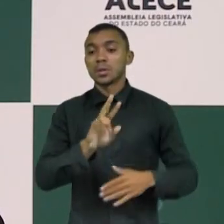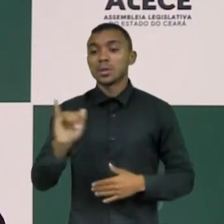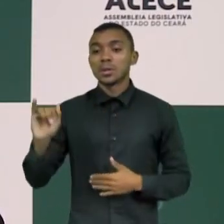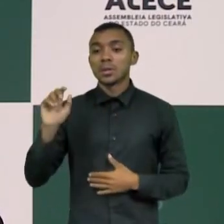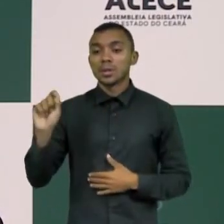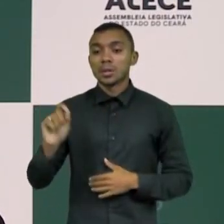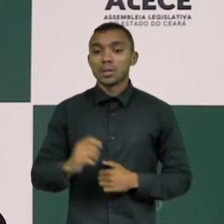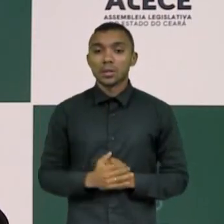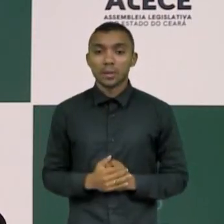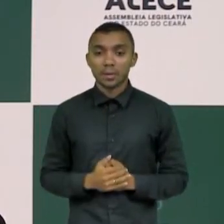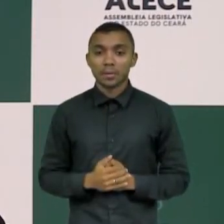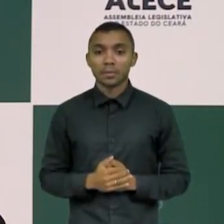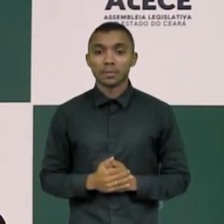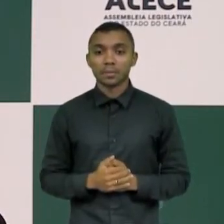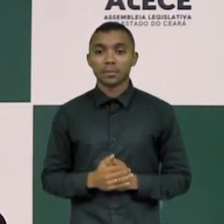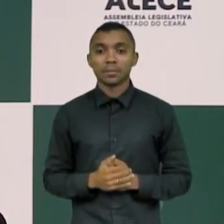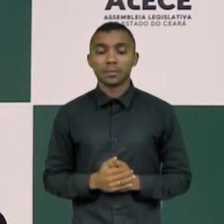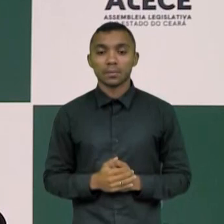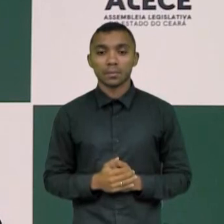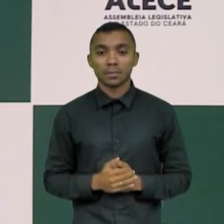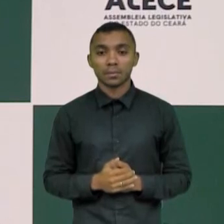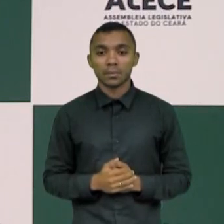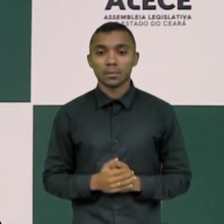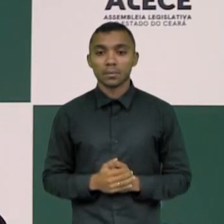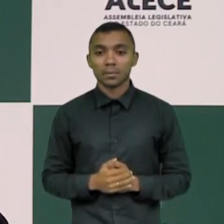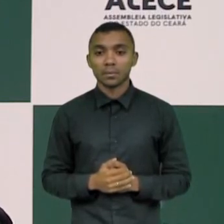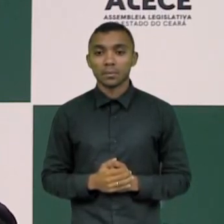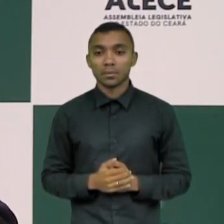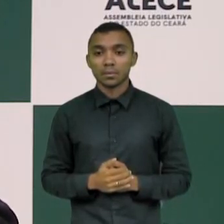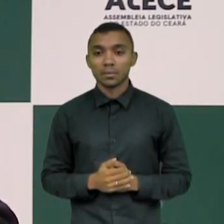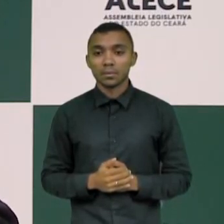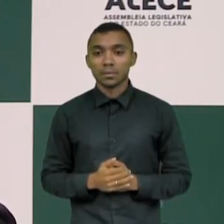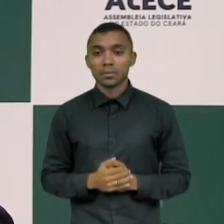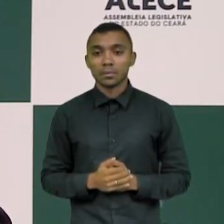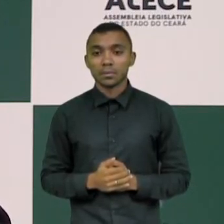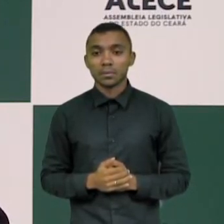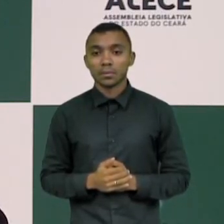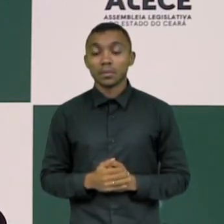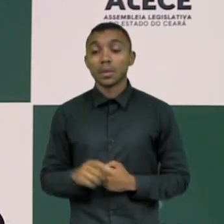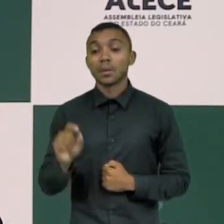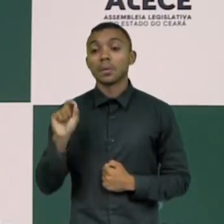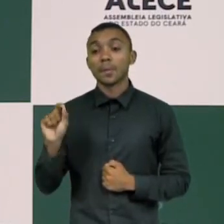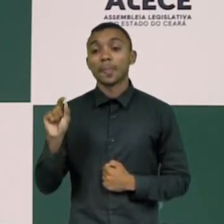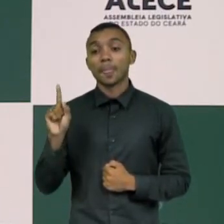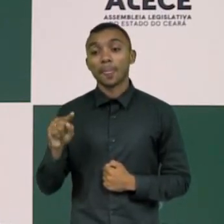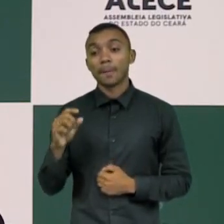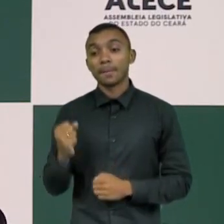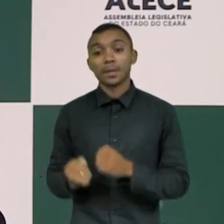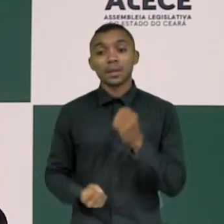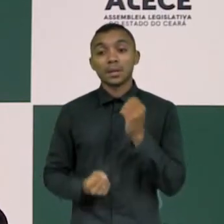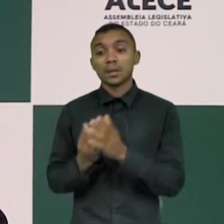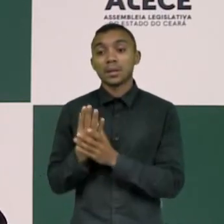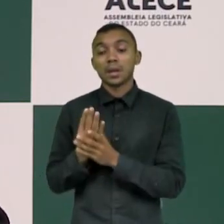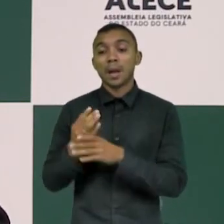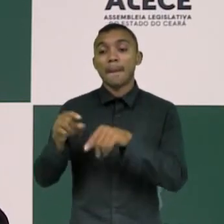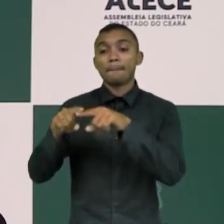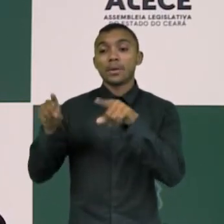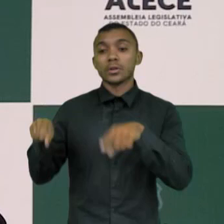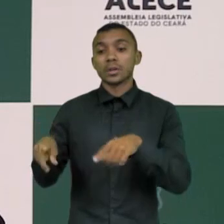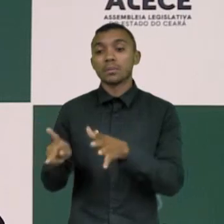à redução dessas desigualdades e da pobreza, que era a criação de um auxílio